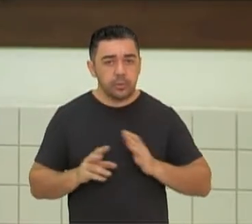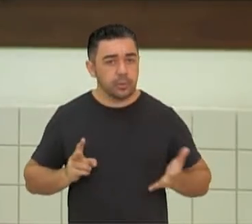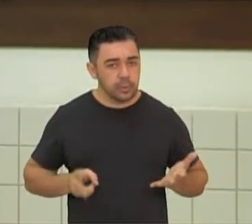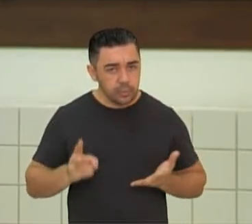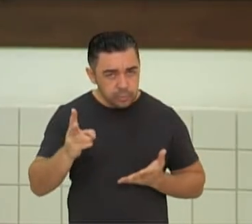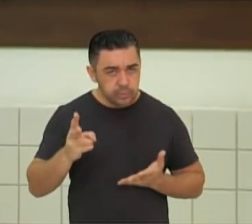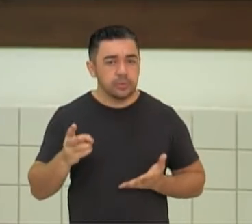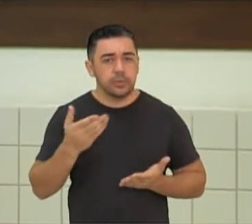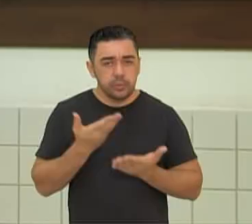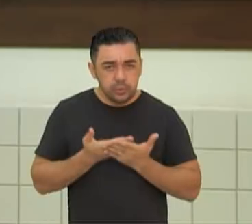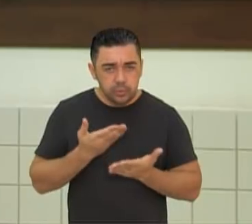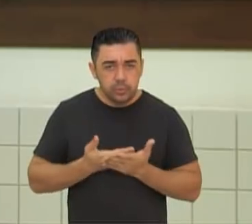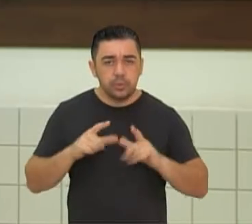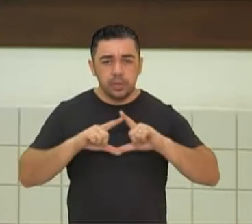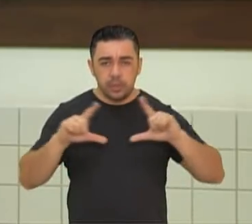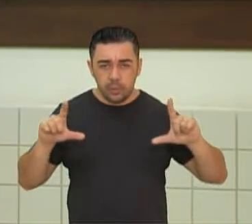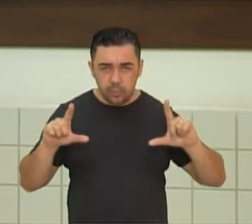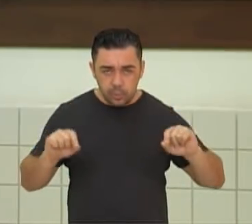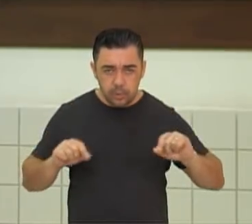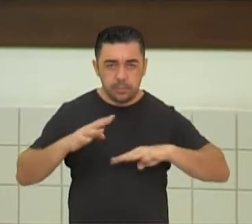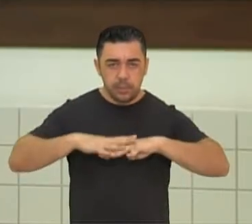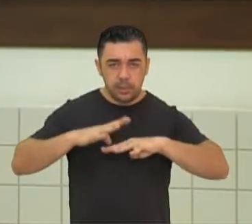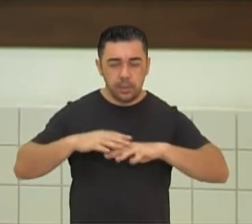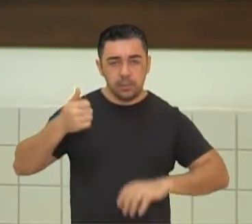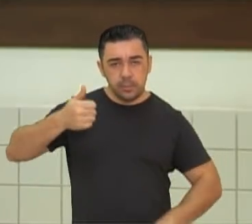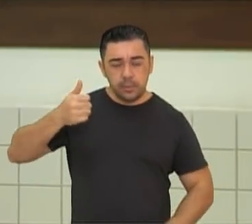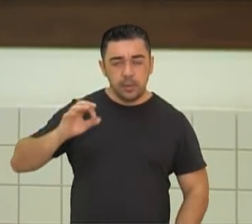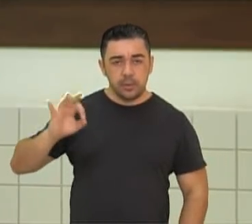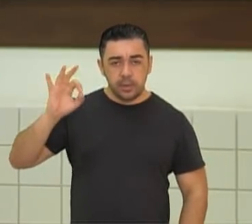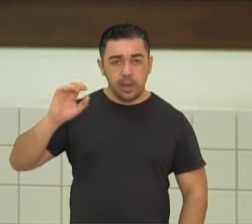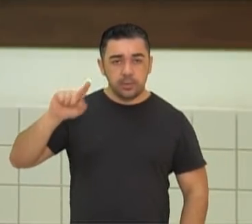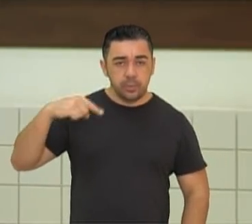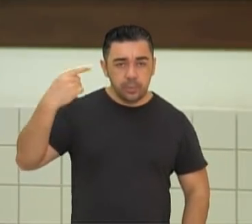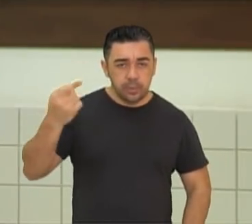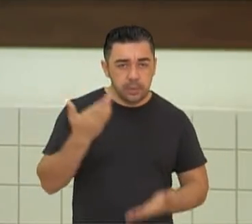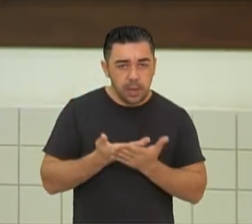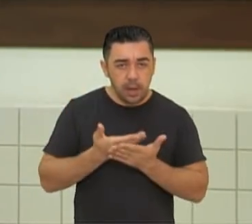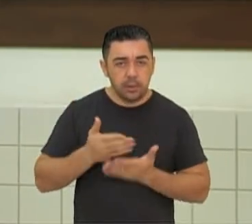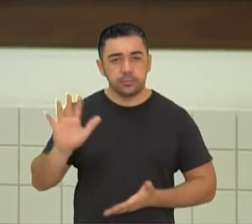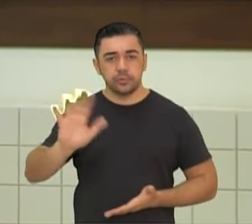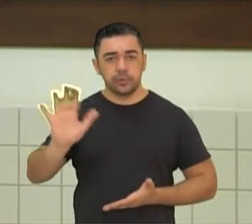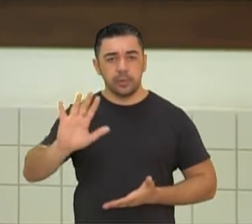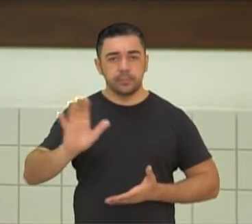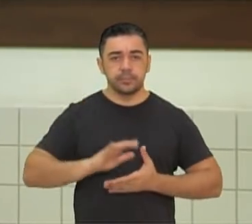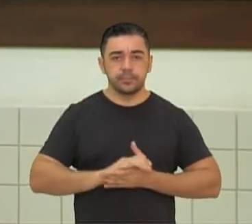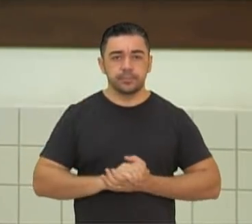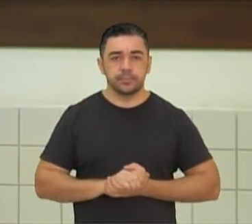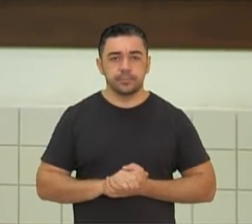continuidade a esse estudo de equação do primeiro grau com duas incógnitas nas aulas seguintes. Até lá!